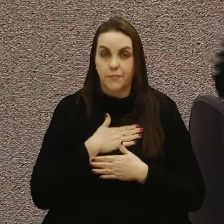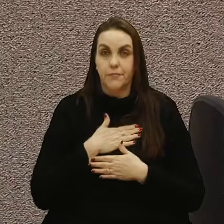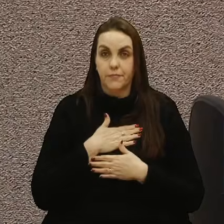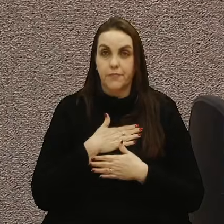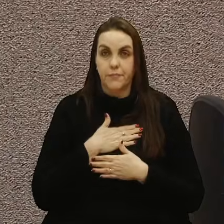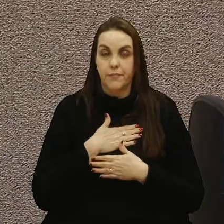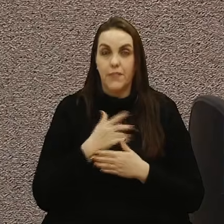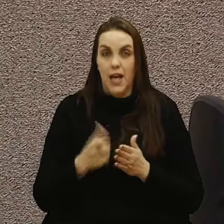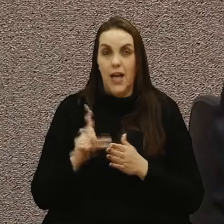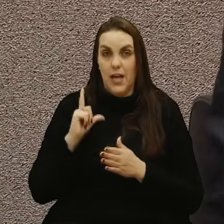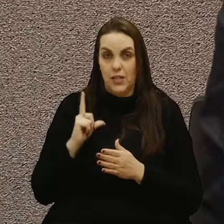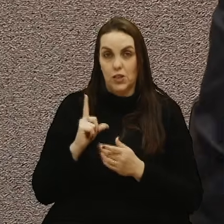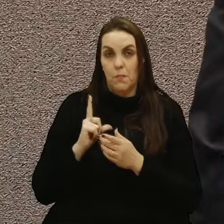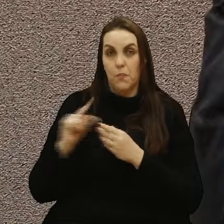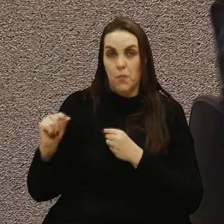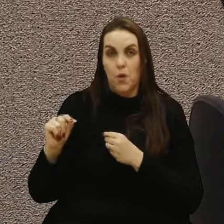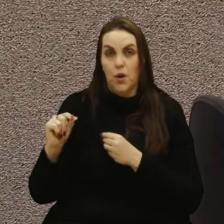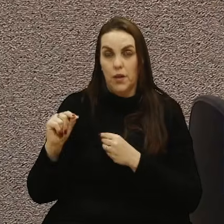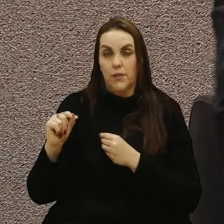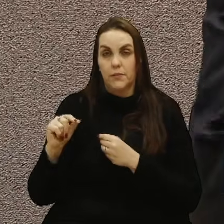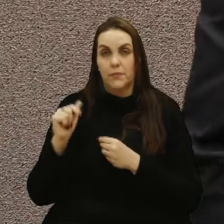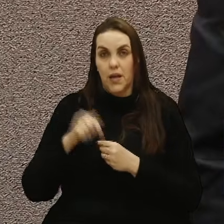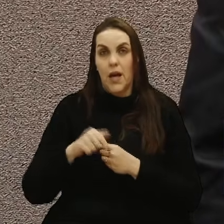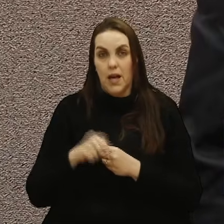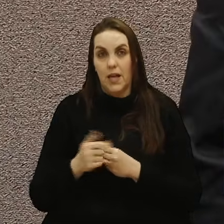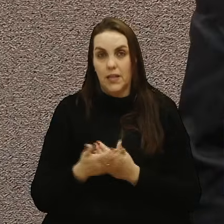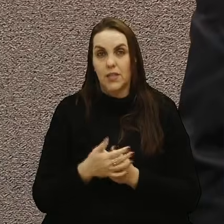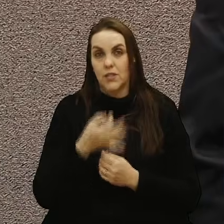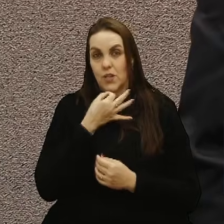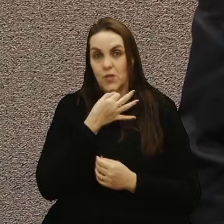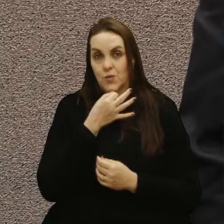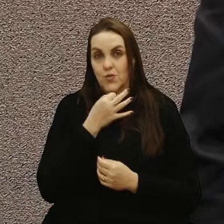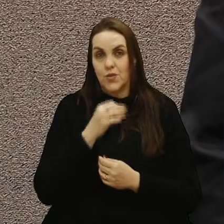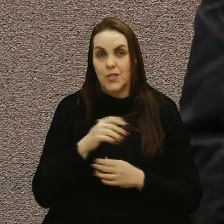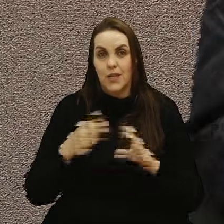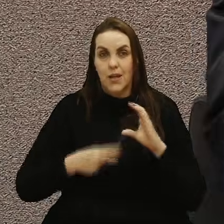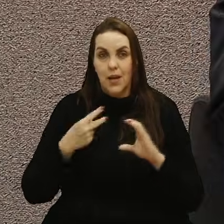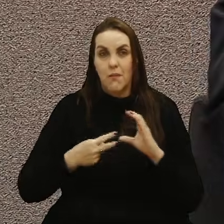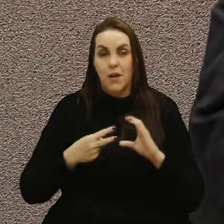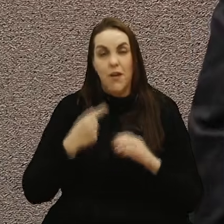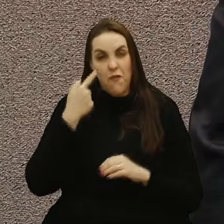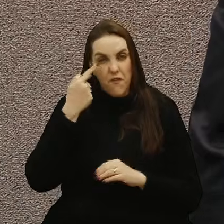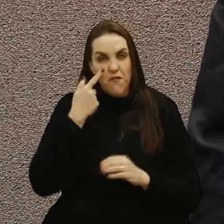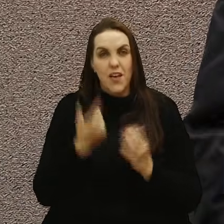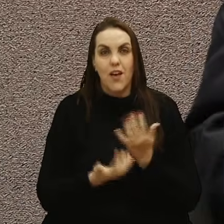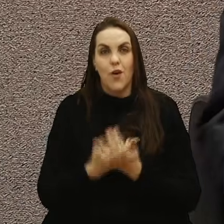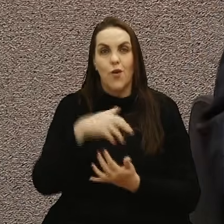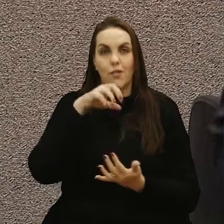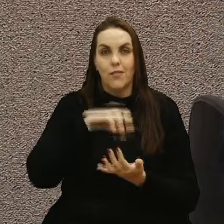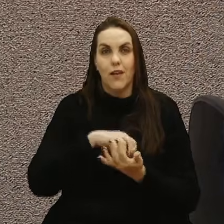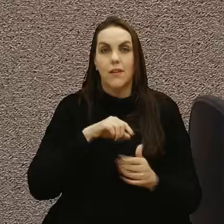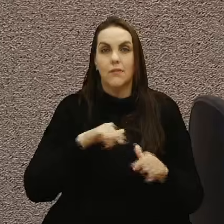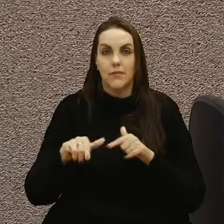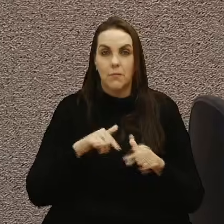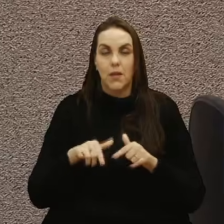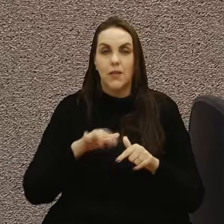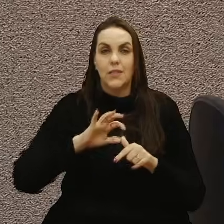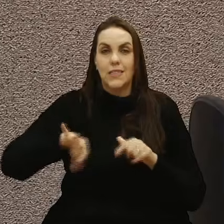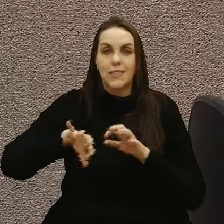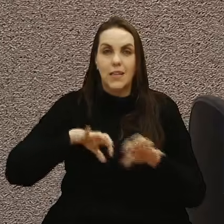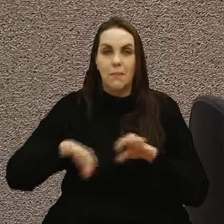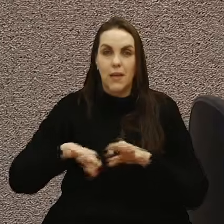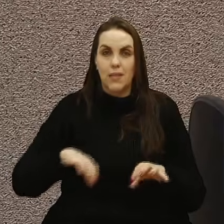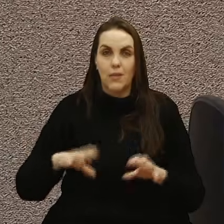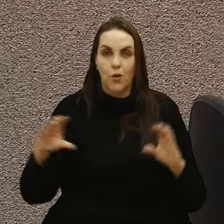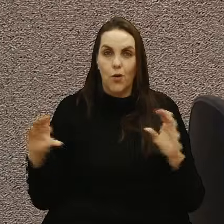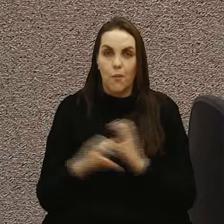o Legislativo de Caxias do Sul, ver a Codeca realmente trabalhando na questão do separador absoluto e daqui a